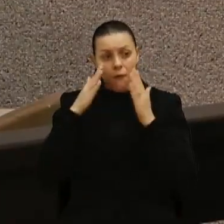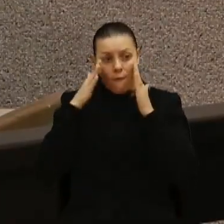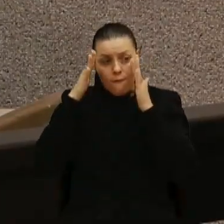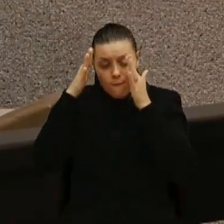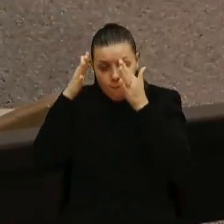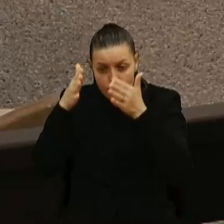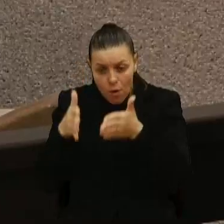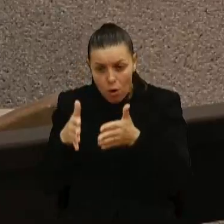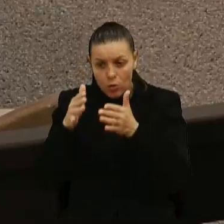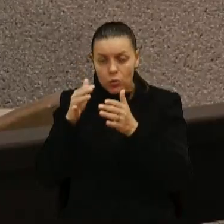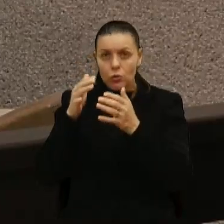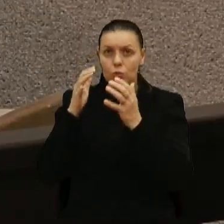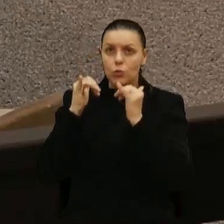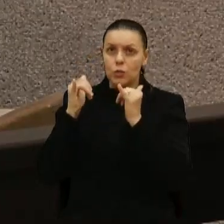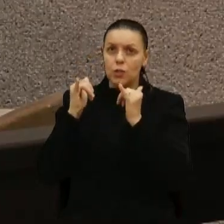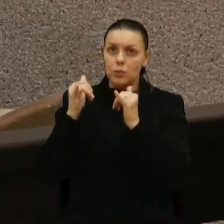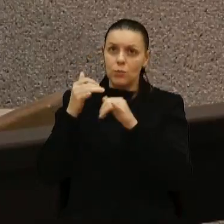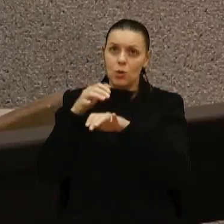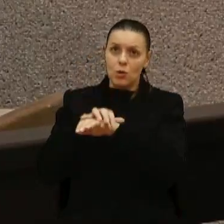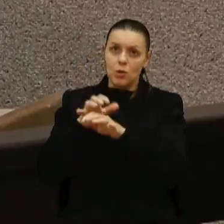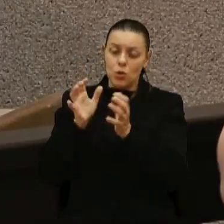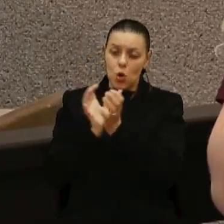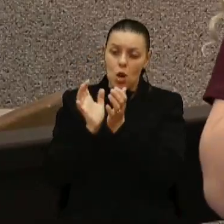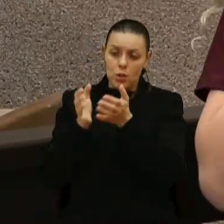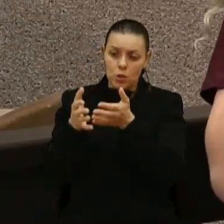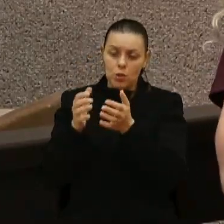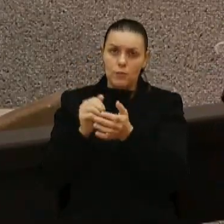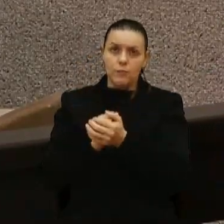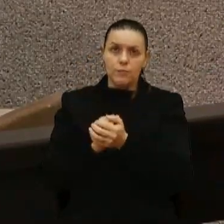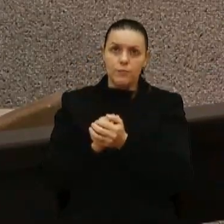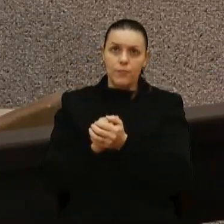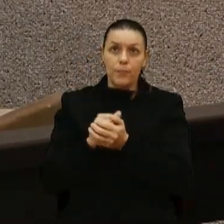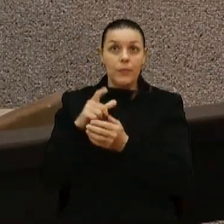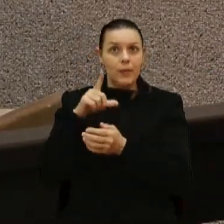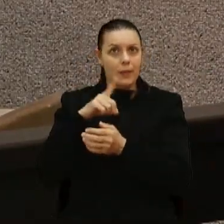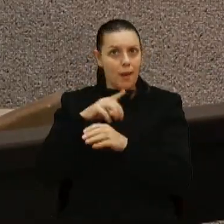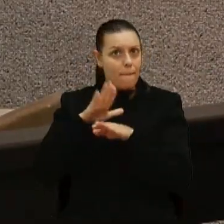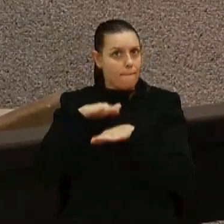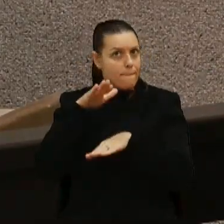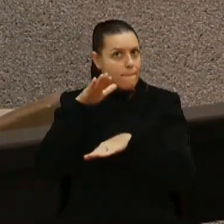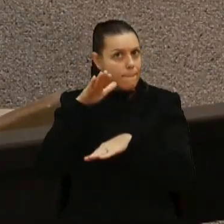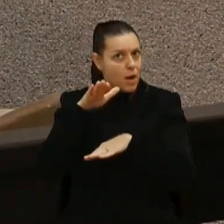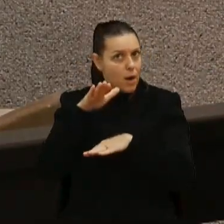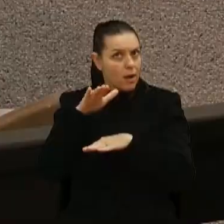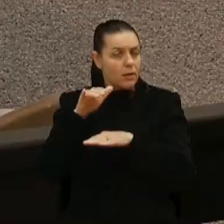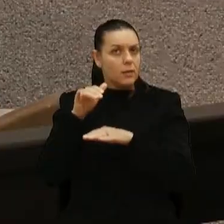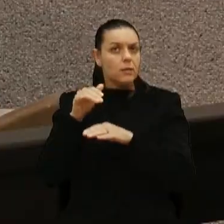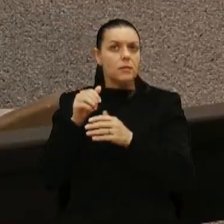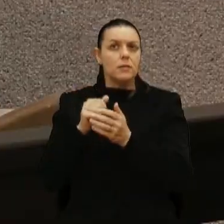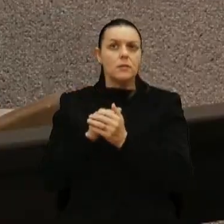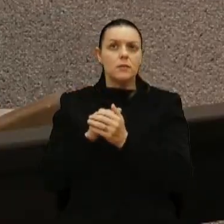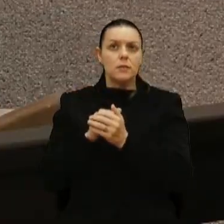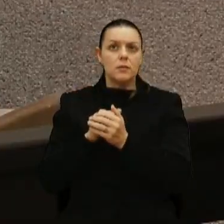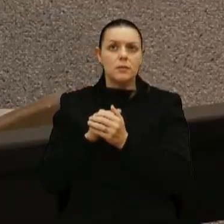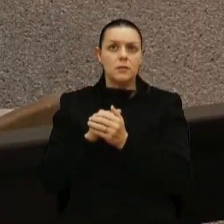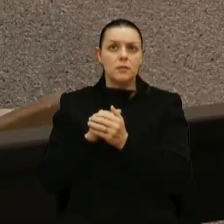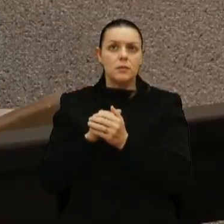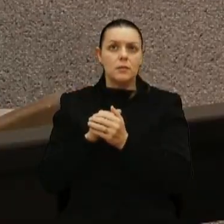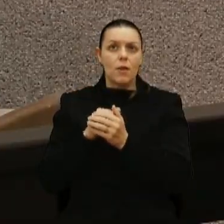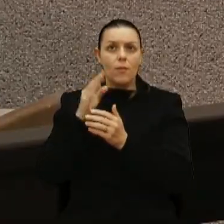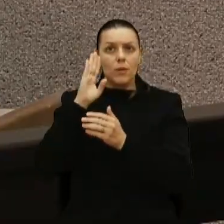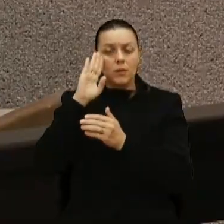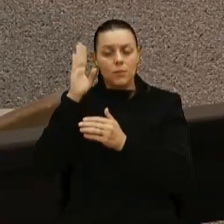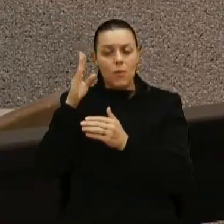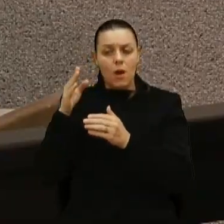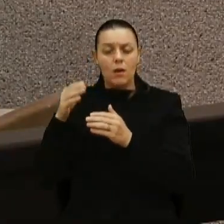no transporte coletivo. E focar no transporte coletivo é ter mais estações, né, principais